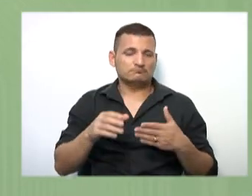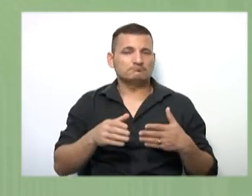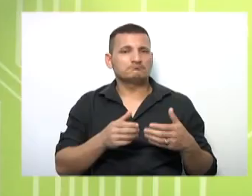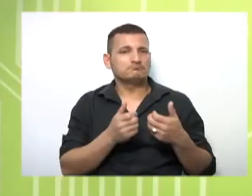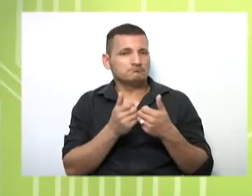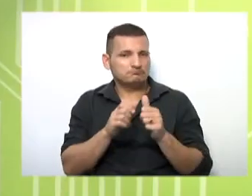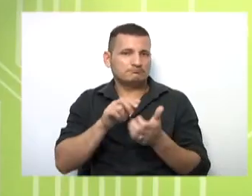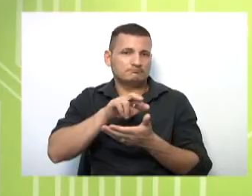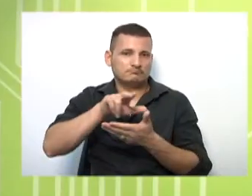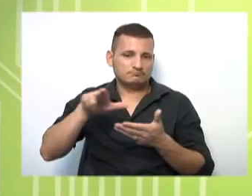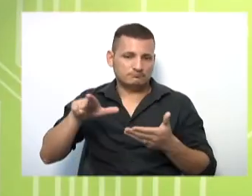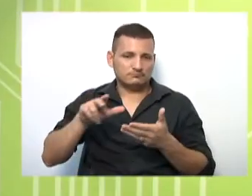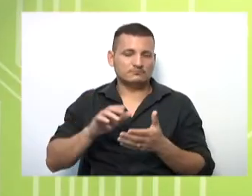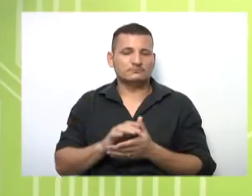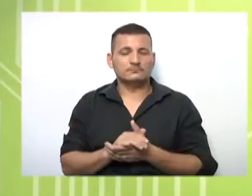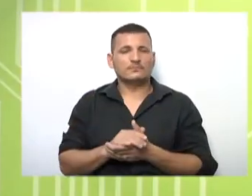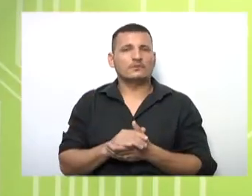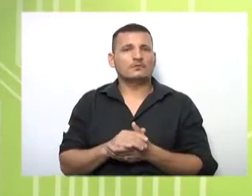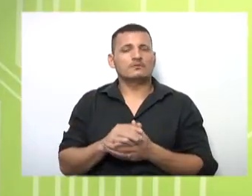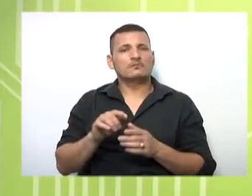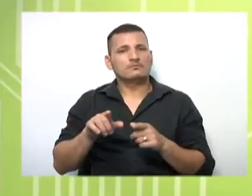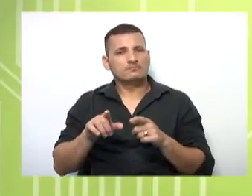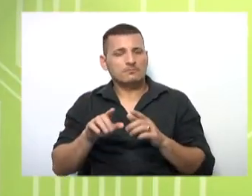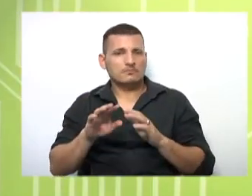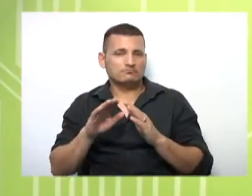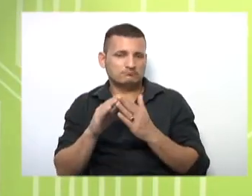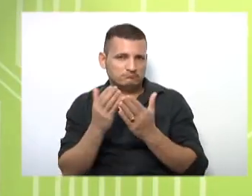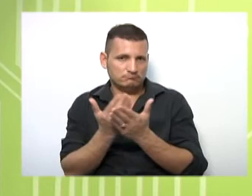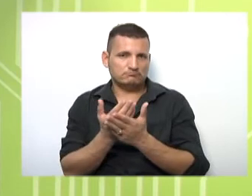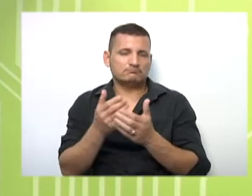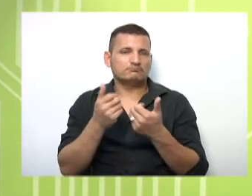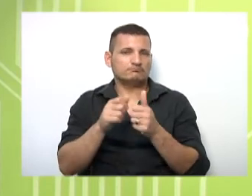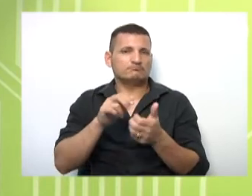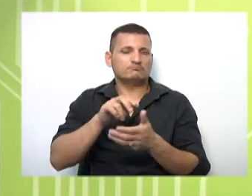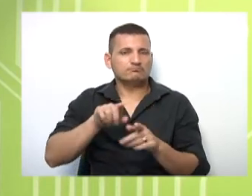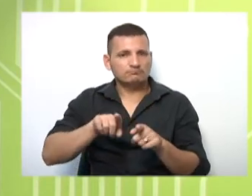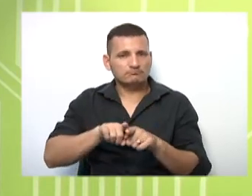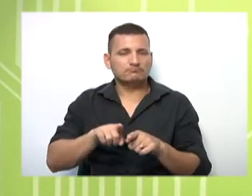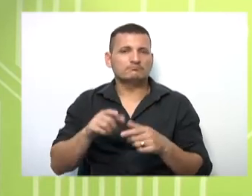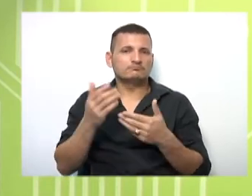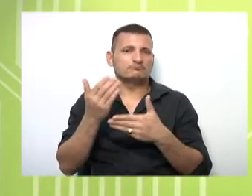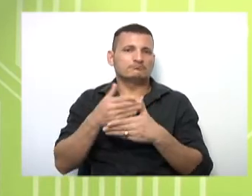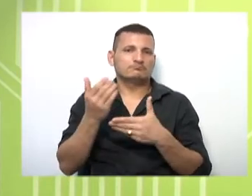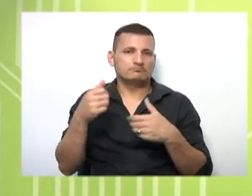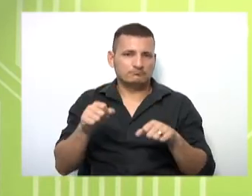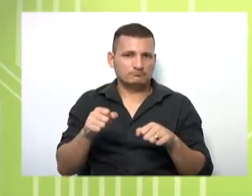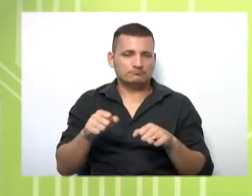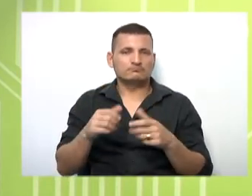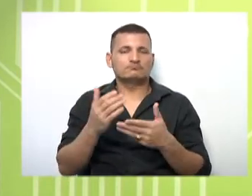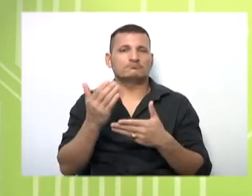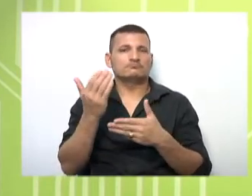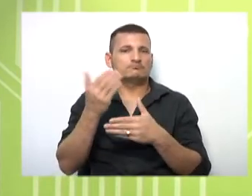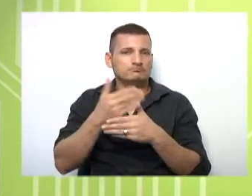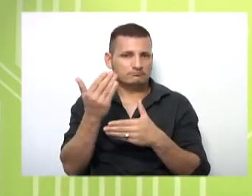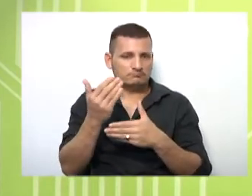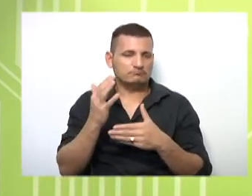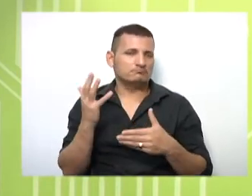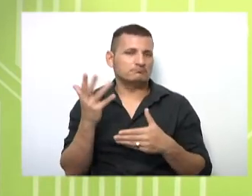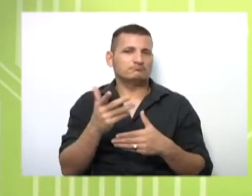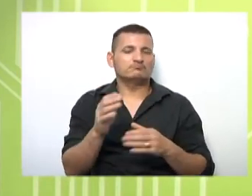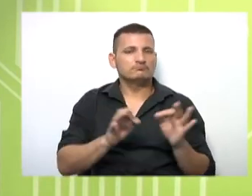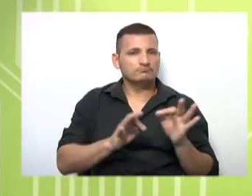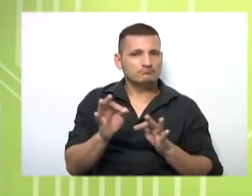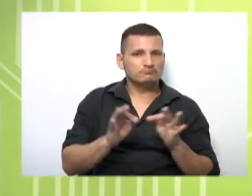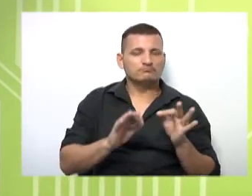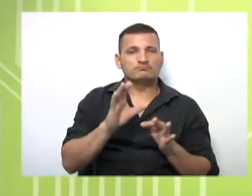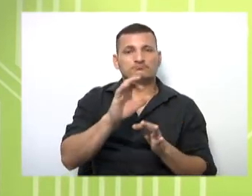Muitos do transporte escolar, muito do mototáxi, muito dos táxis, todos organizados em cooperativas